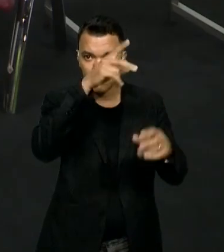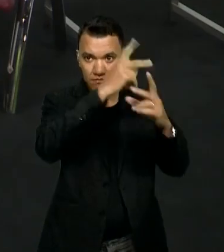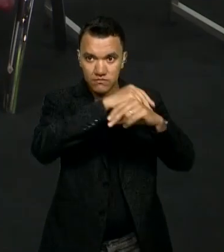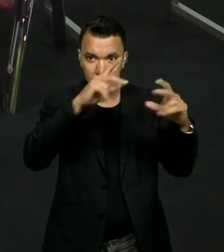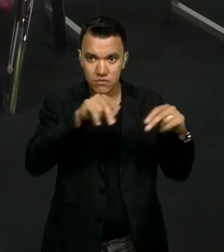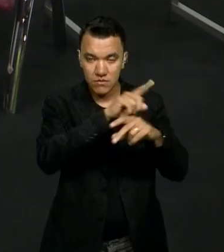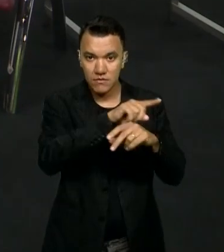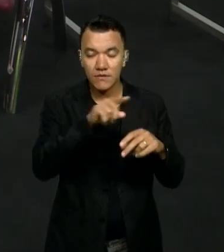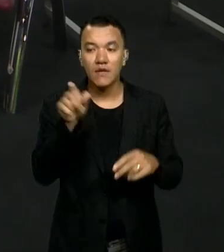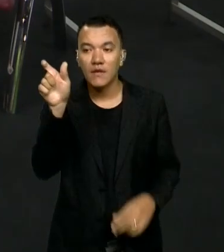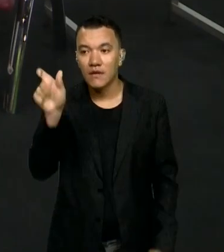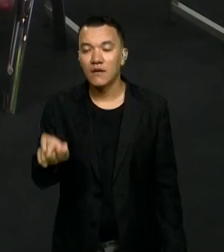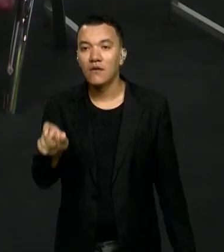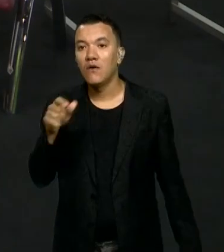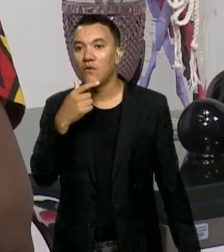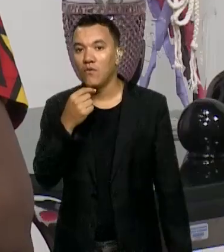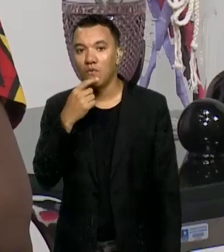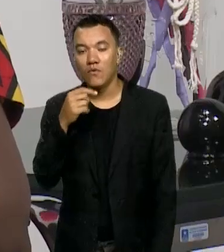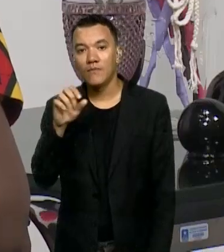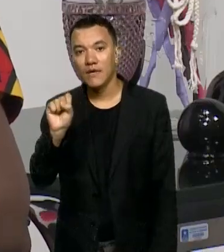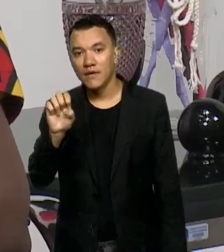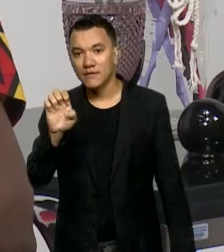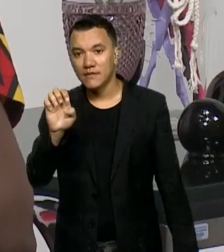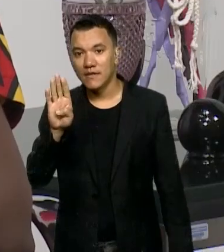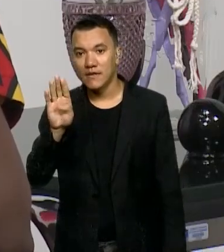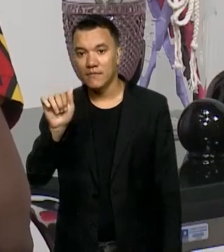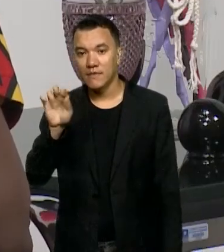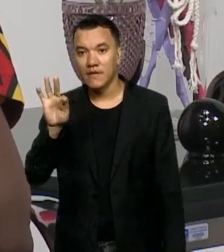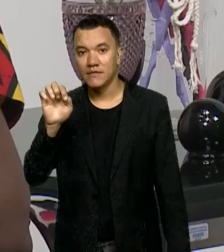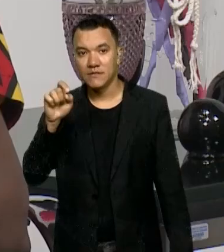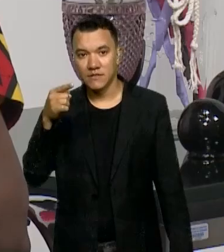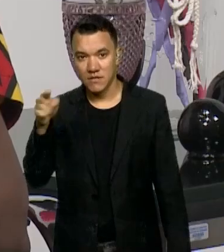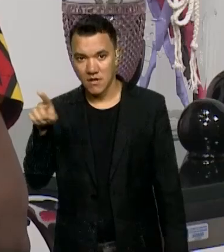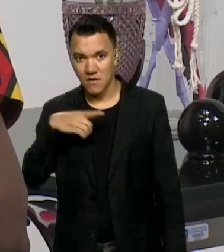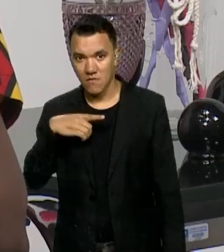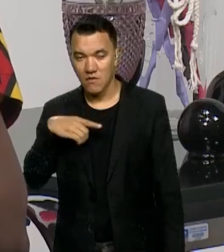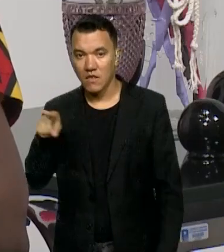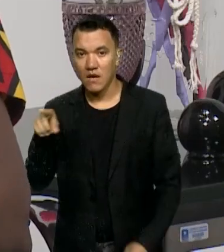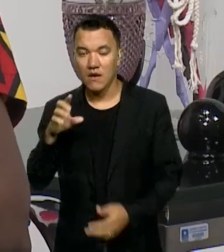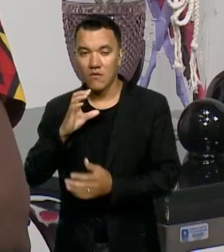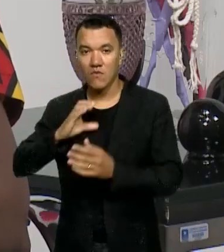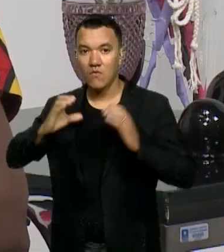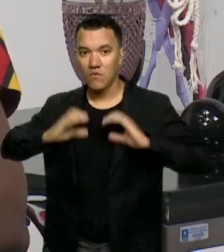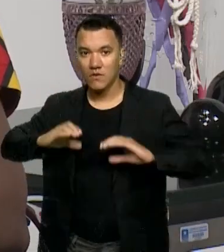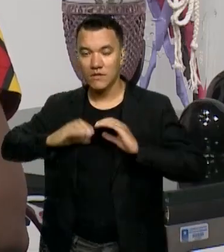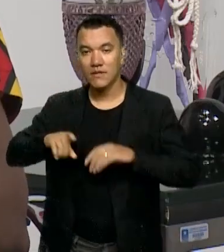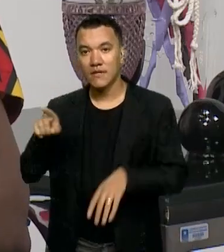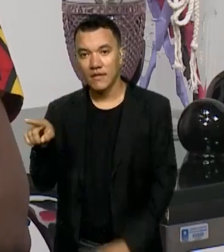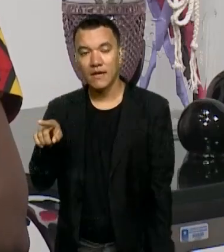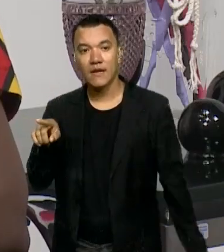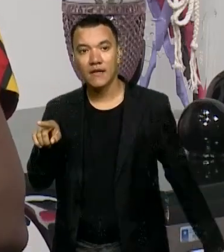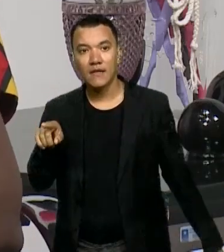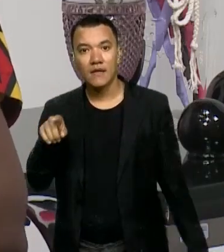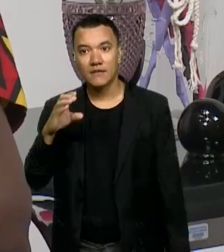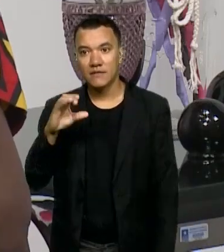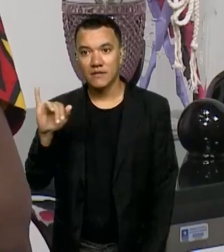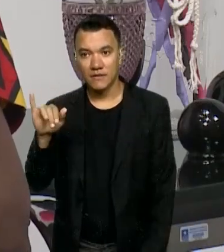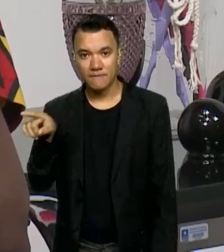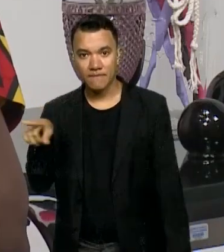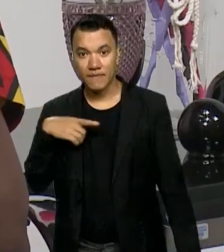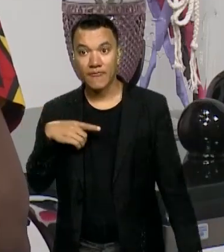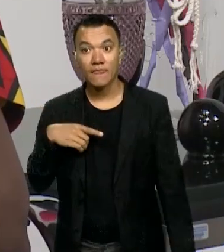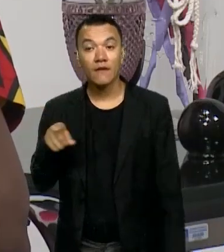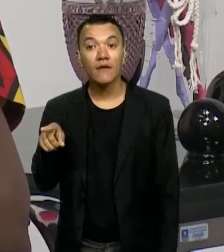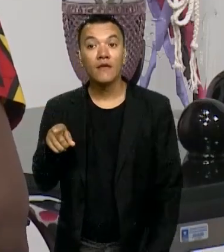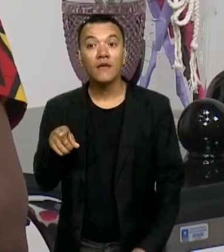o coordenador da Câmara Técnica, que é o gestor da CI. Né? Eu participei do caderno de